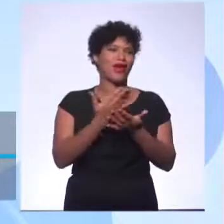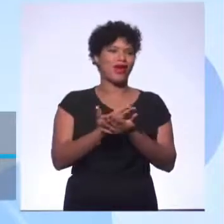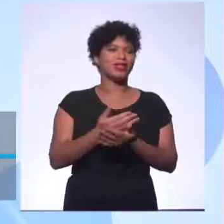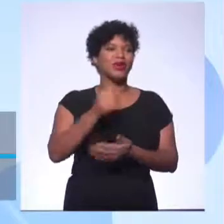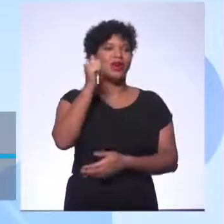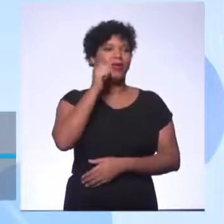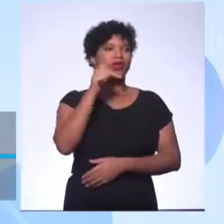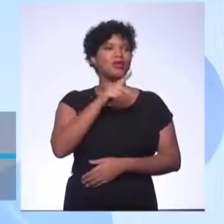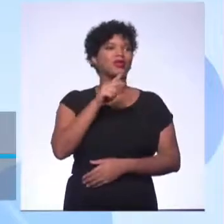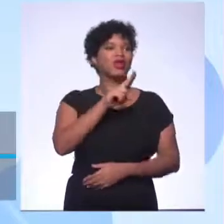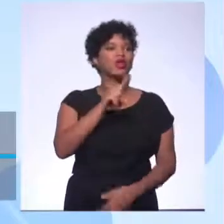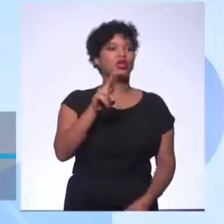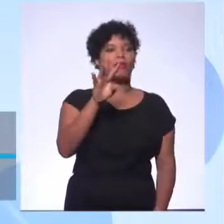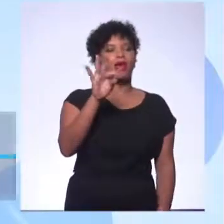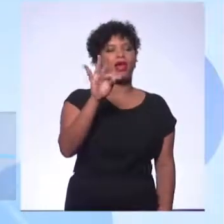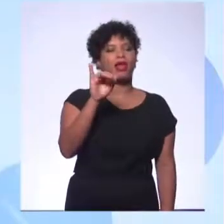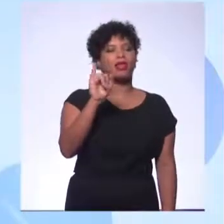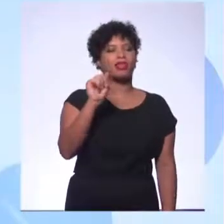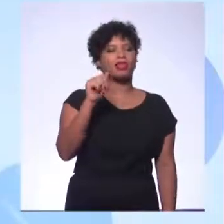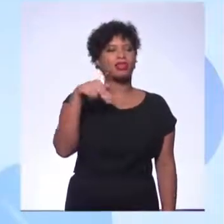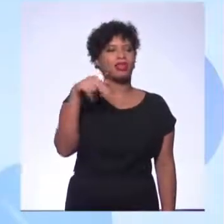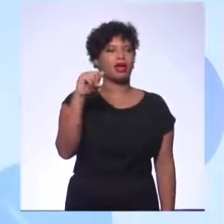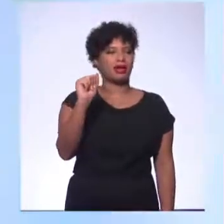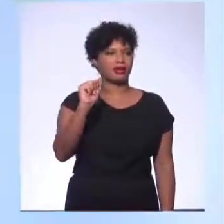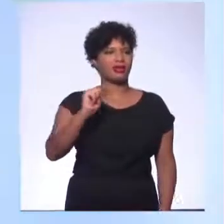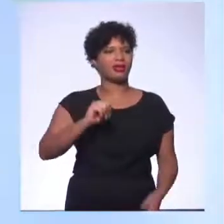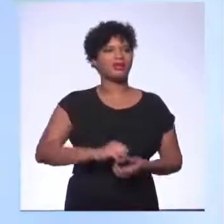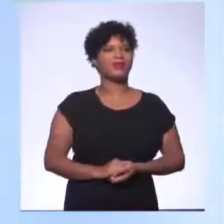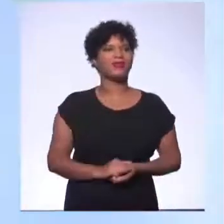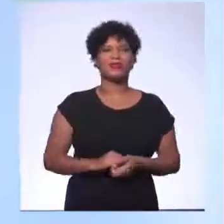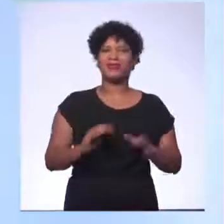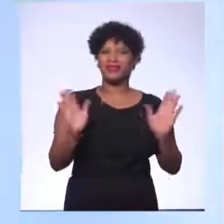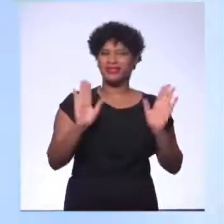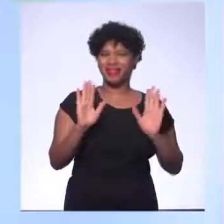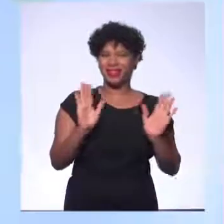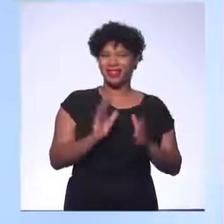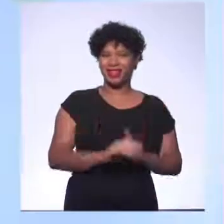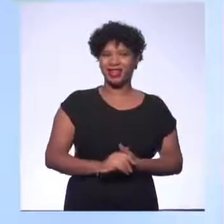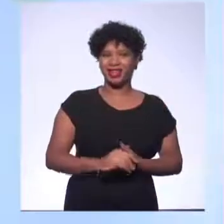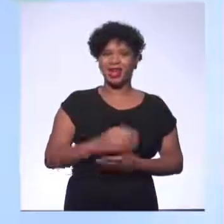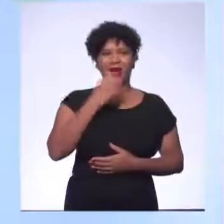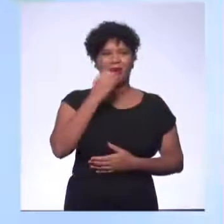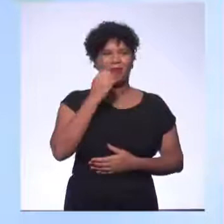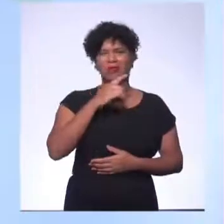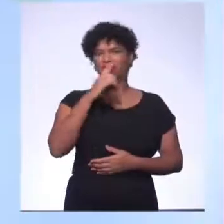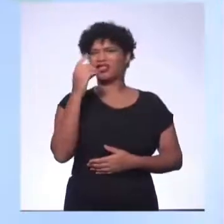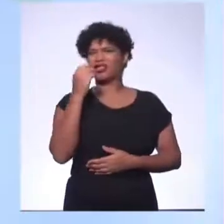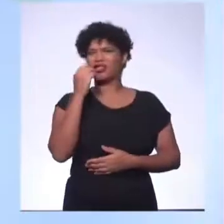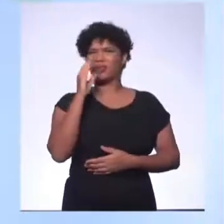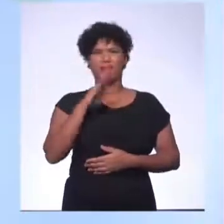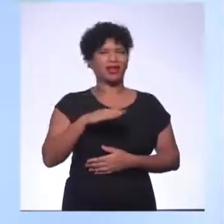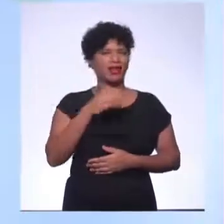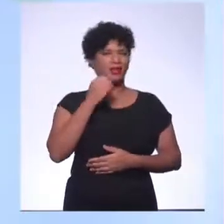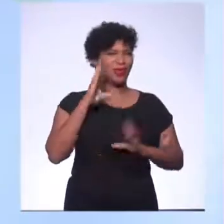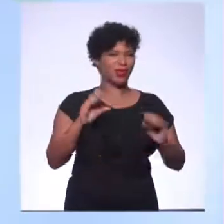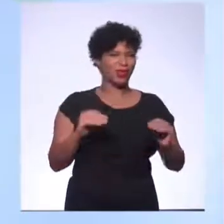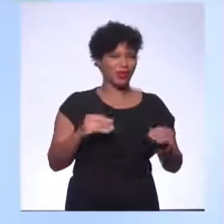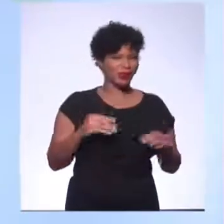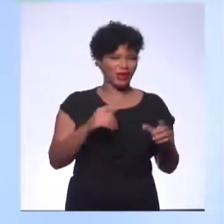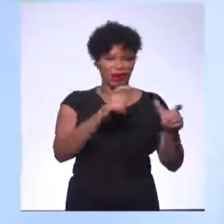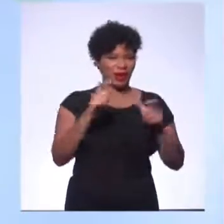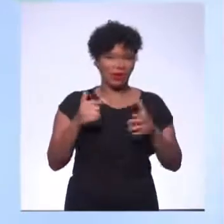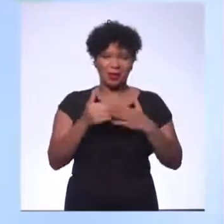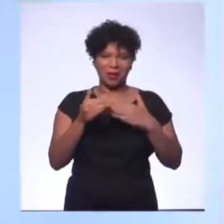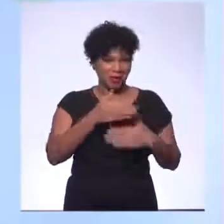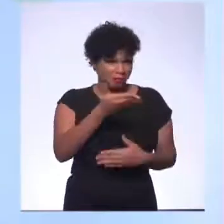pela professora Tayana. Boa tarde, professora Tayana. Boa tarde, bom dia a todos, boa tarde, boa noite, onde quer que esteja, né? A